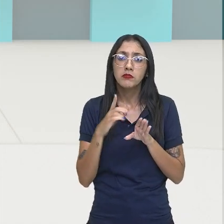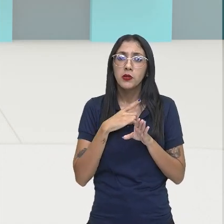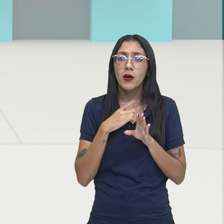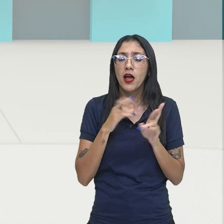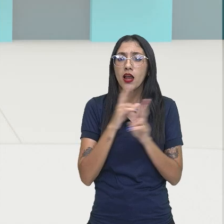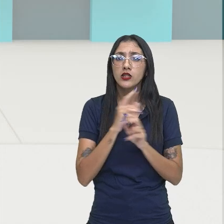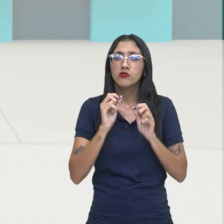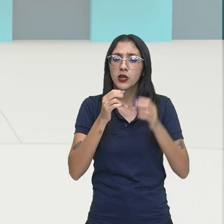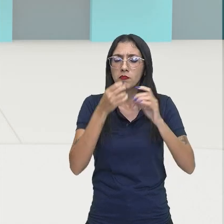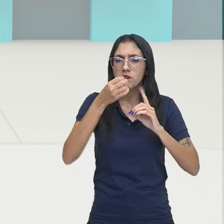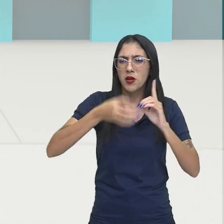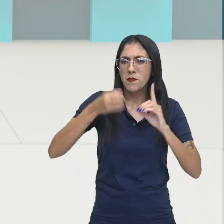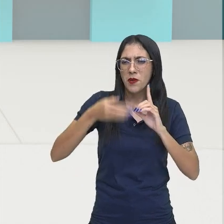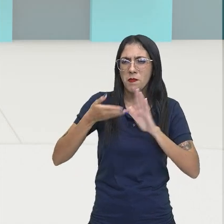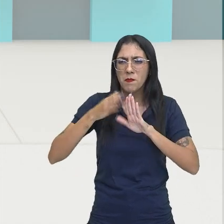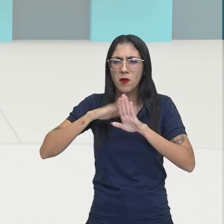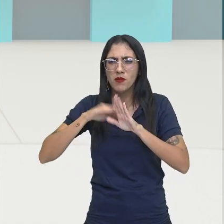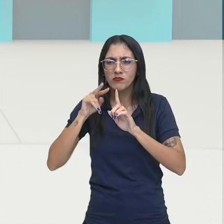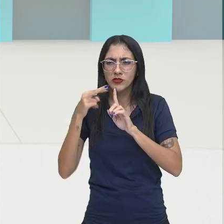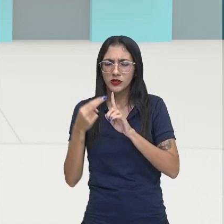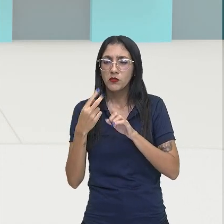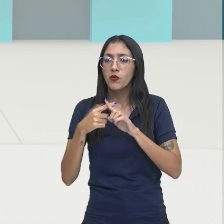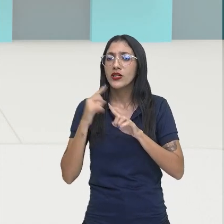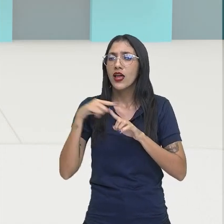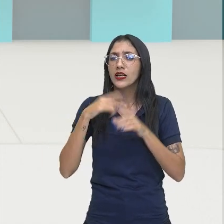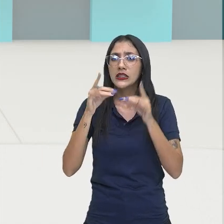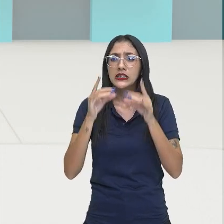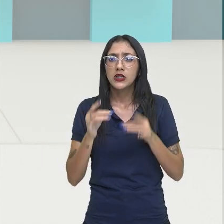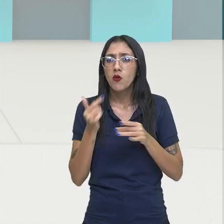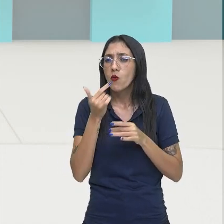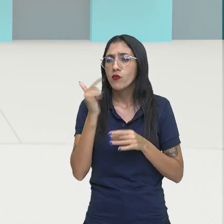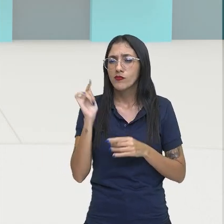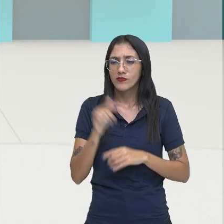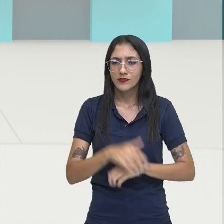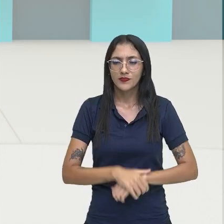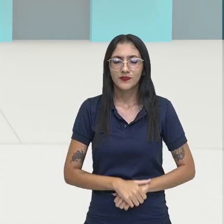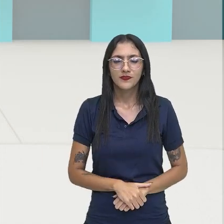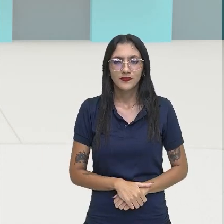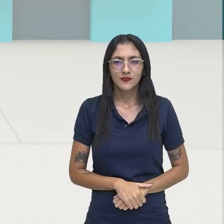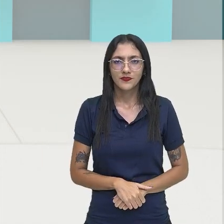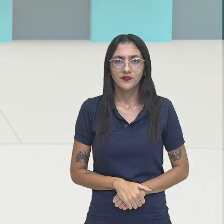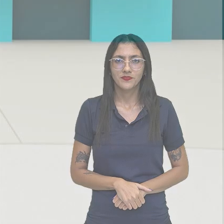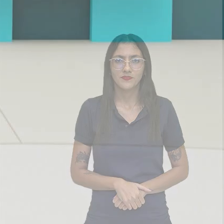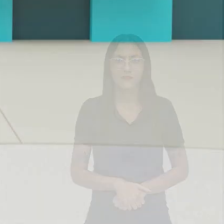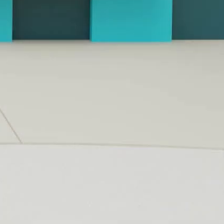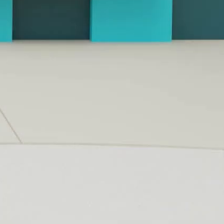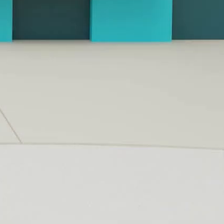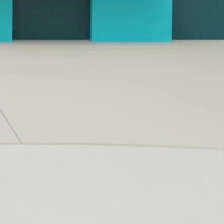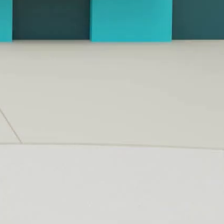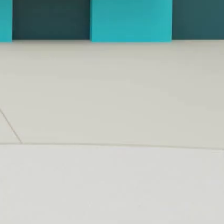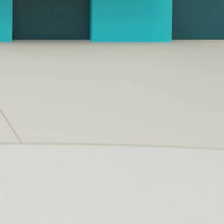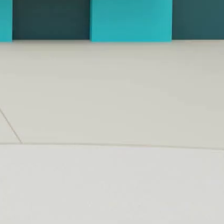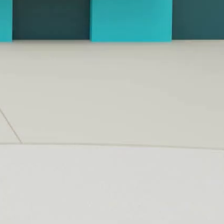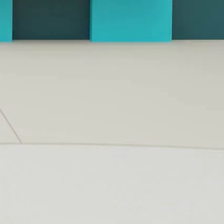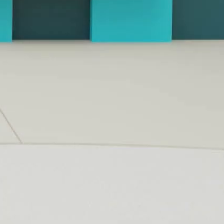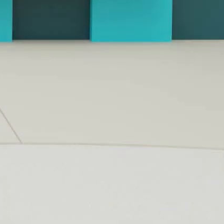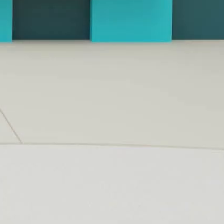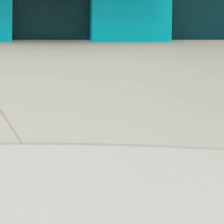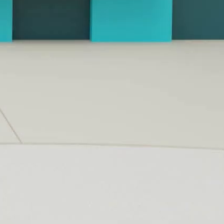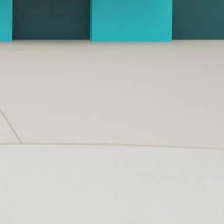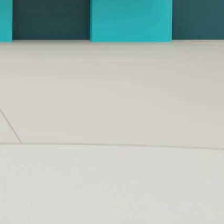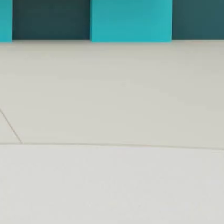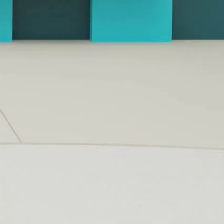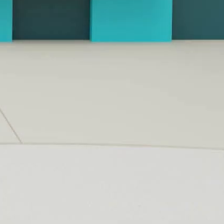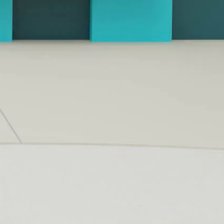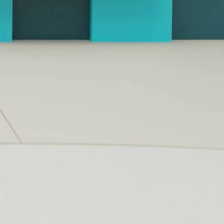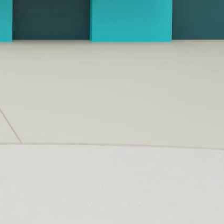para uma descrição subjetiva, porque ele fala que ela tem um perfil bonito. Gente, Bonito é uma questão de subjetividade, porque